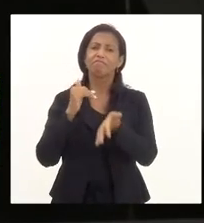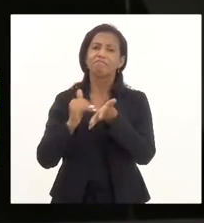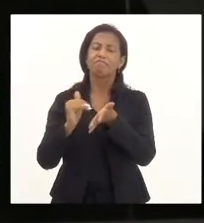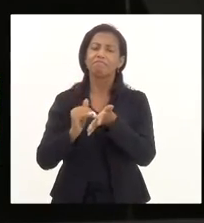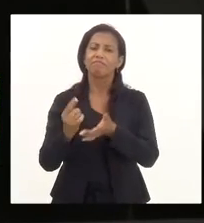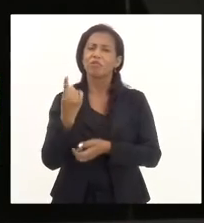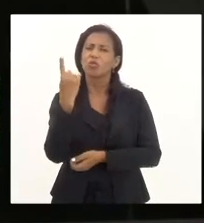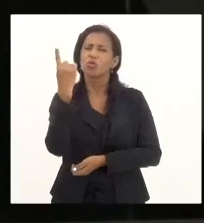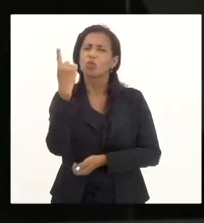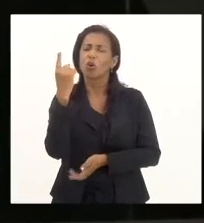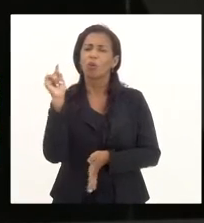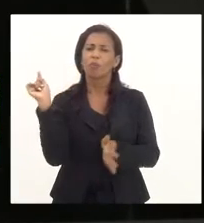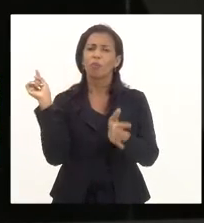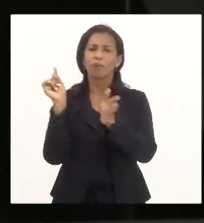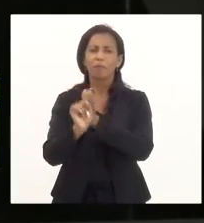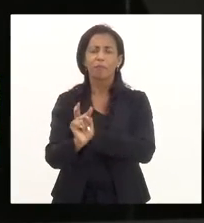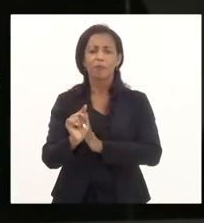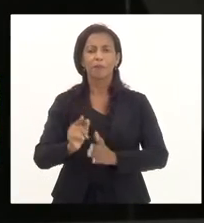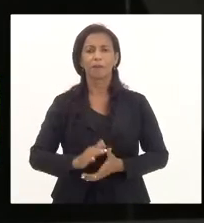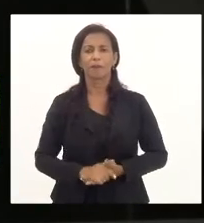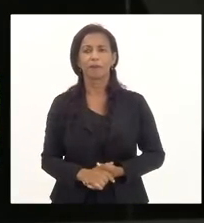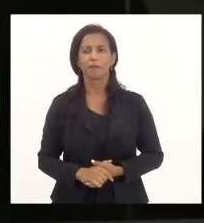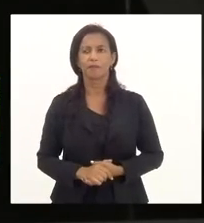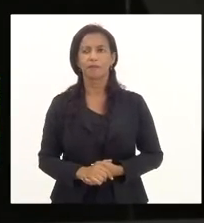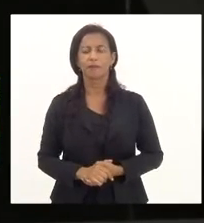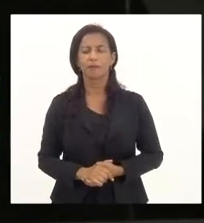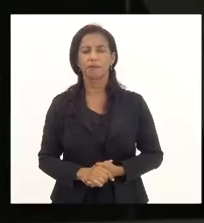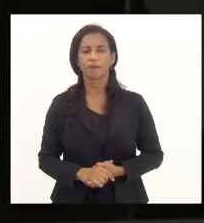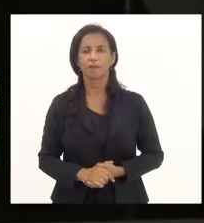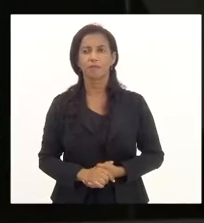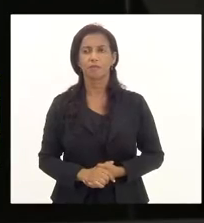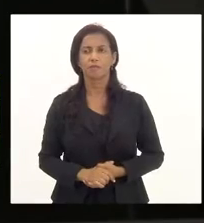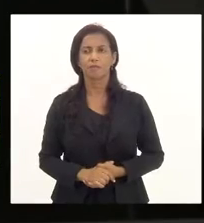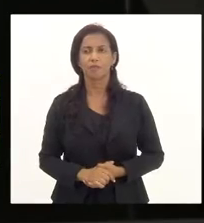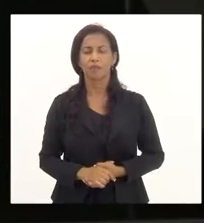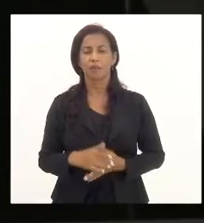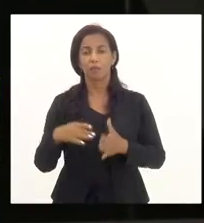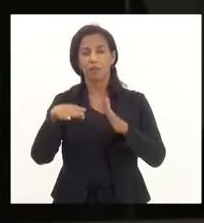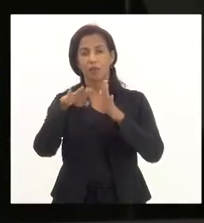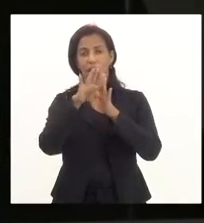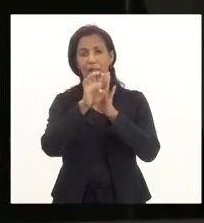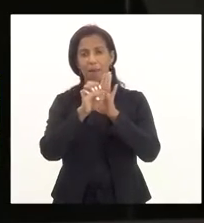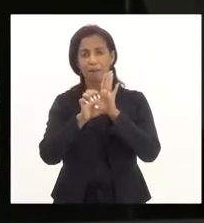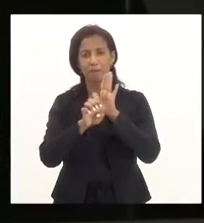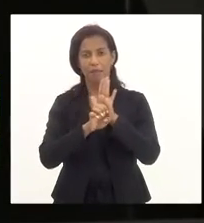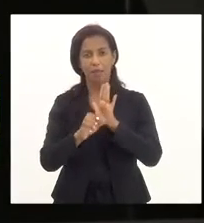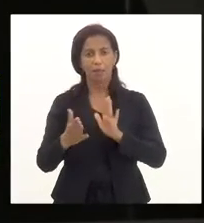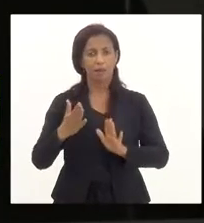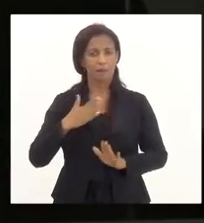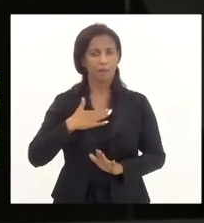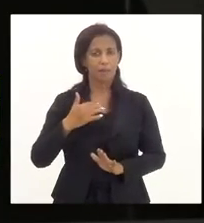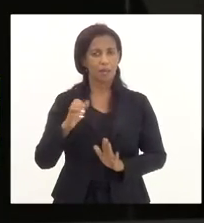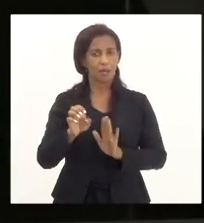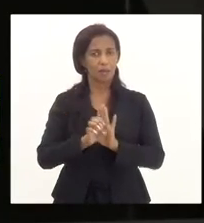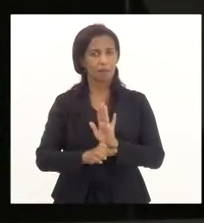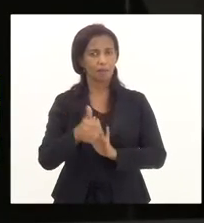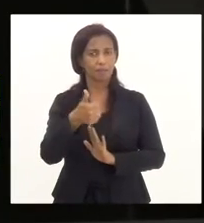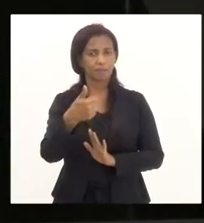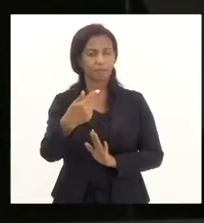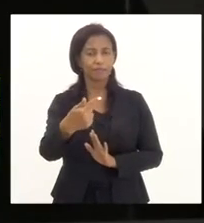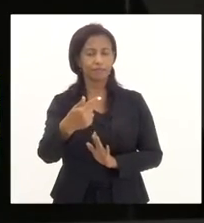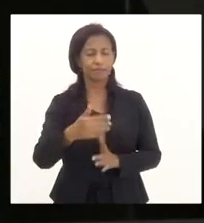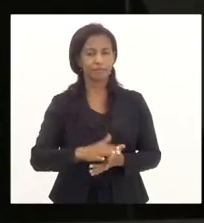eu queria fazer uma ponderação a vossa excelência a respeito de uma Emenda minha que a emenda 17